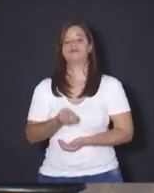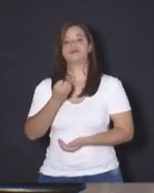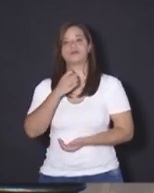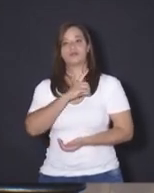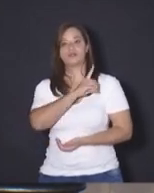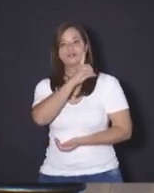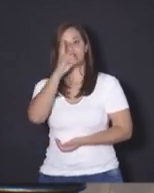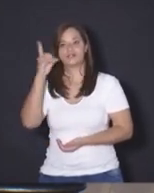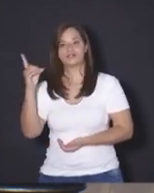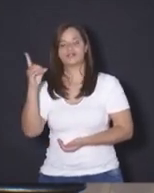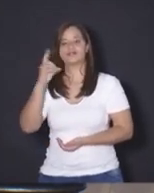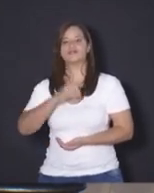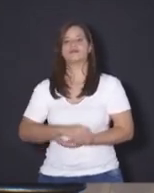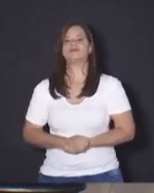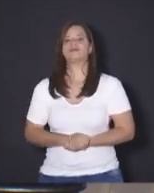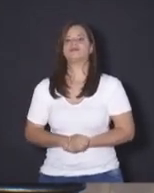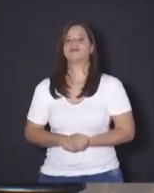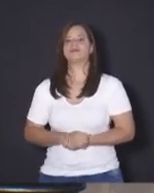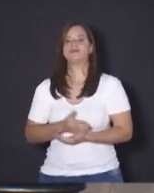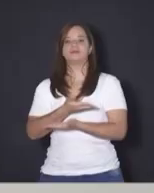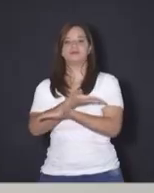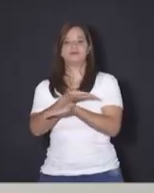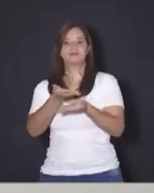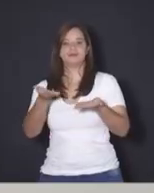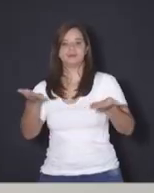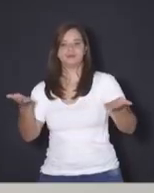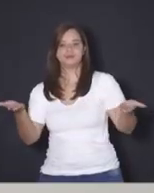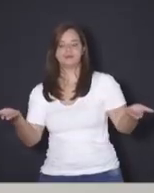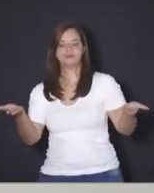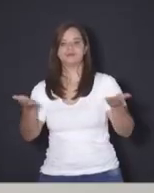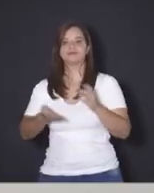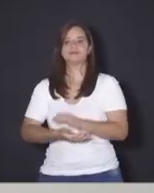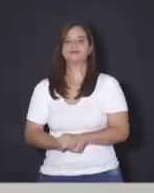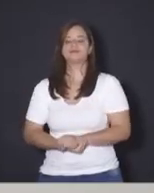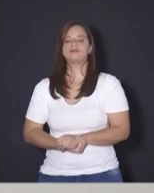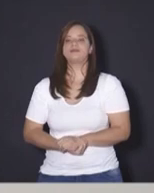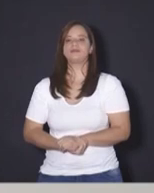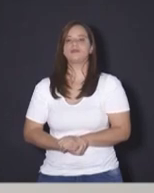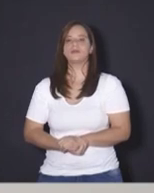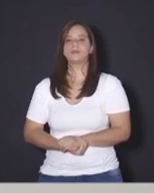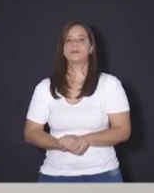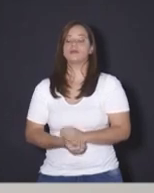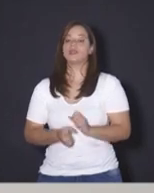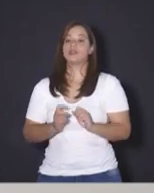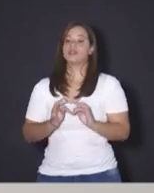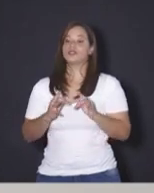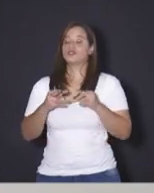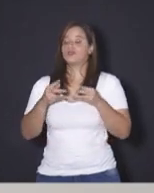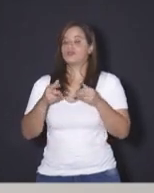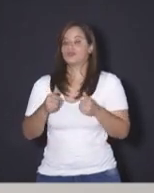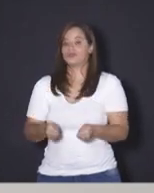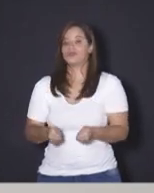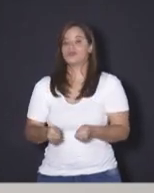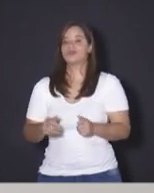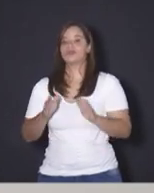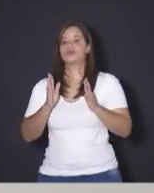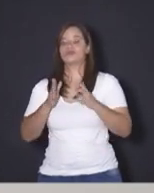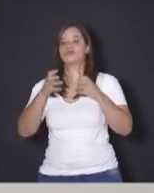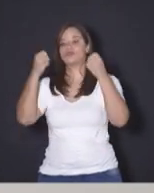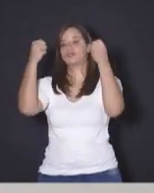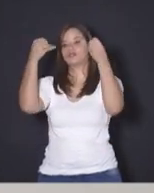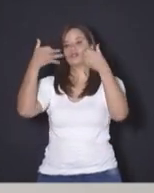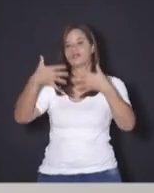e onde as rodas ea tórios apesar de tudo o que se falou sobre